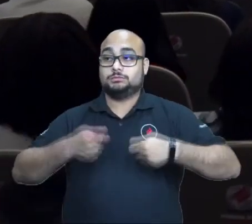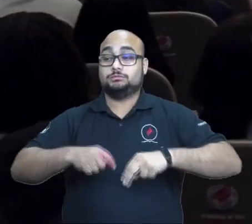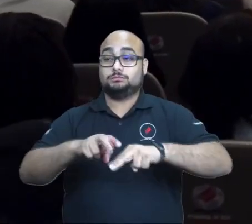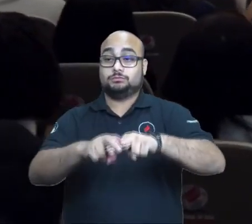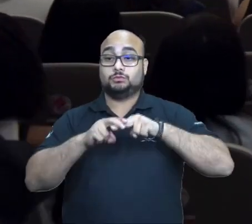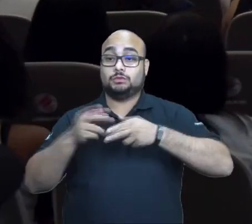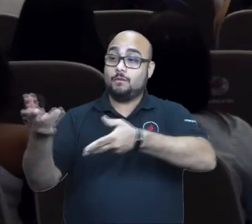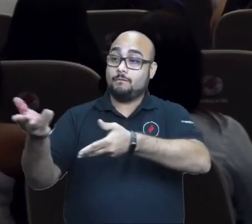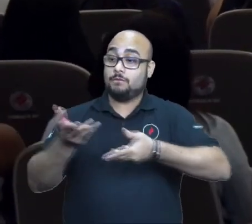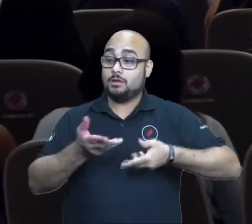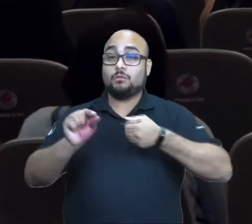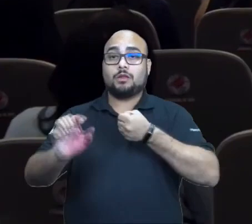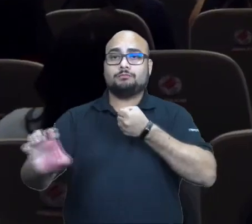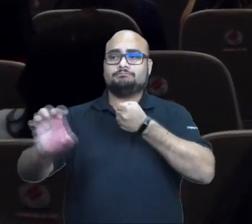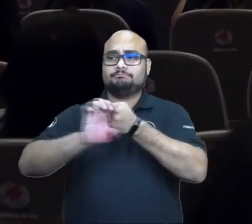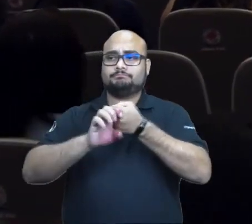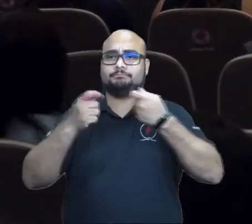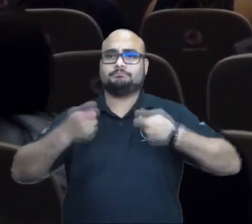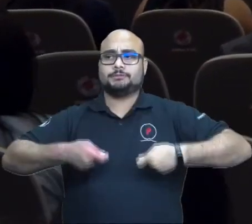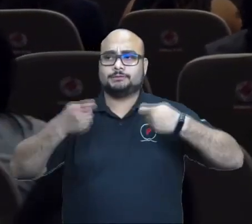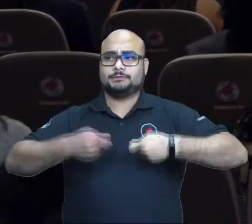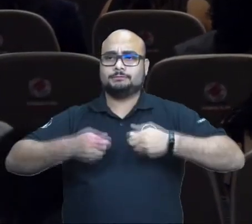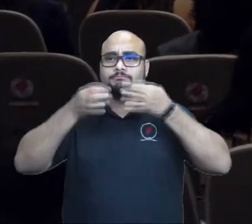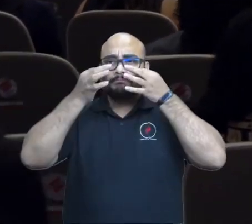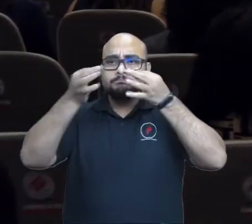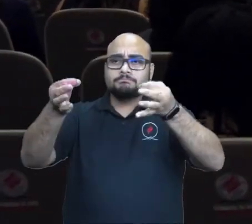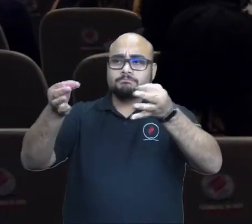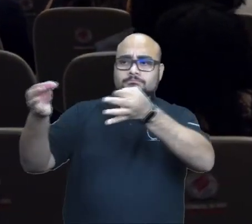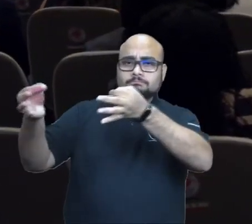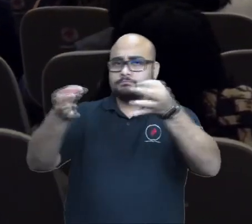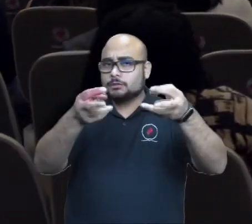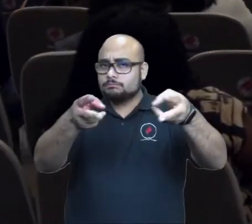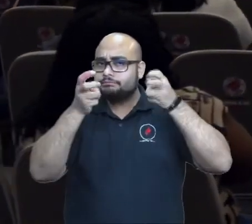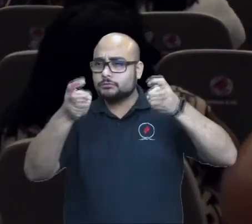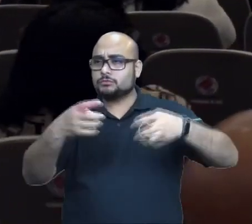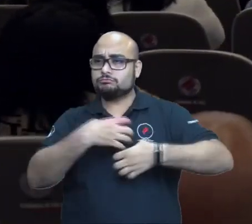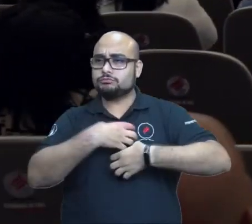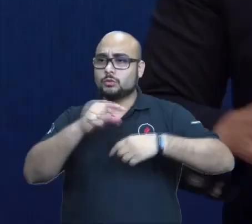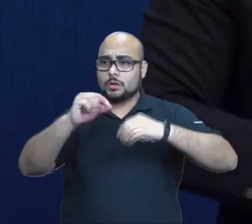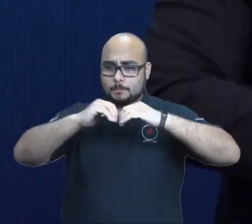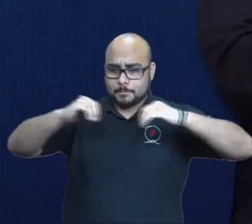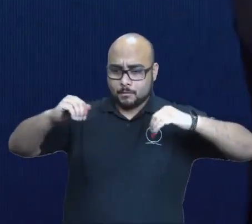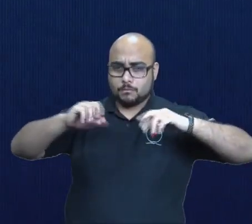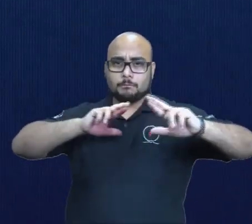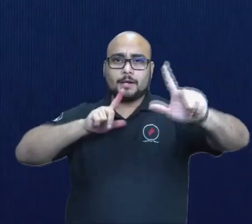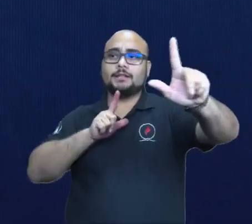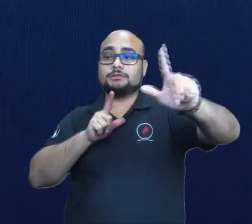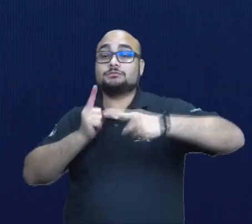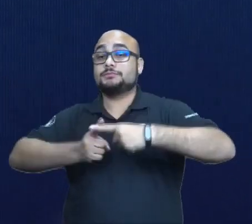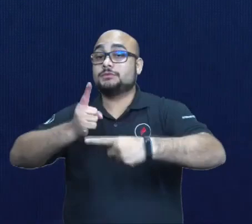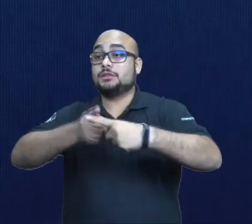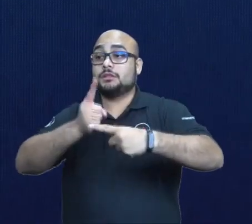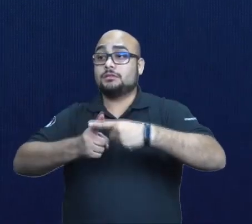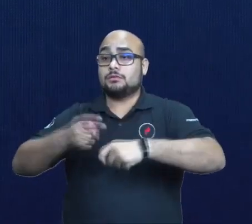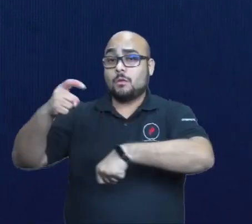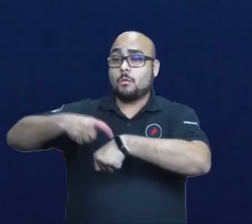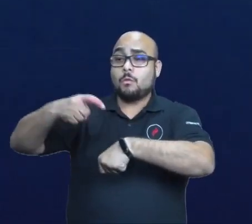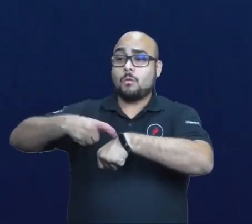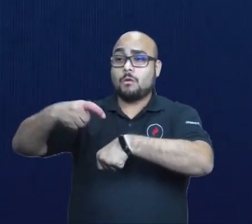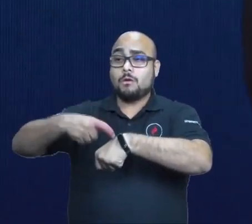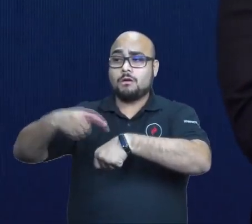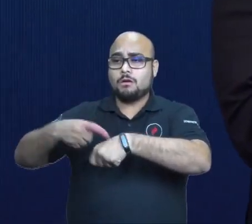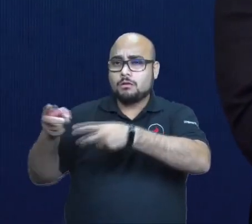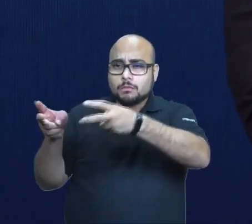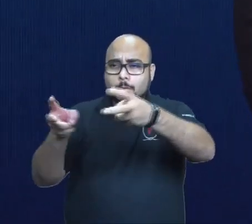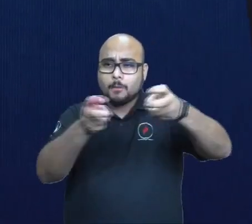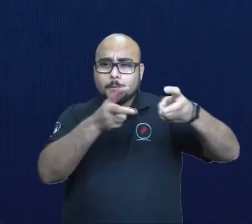perceba a discrepância Clara que existe aqui porque na hora da percepção de que o lugar